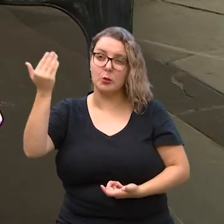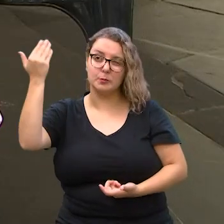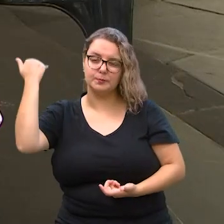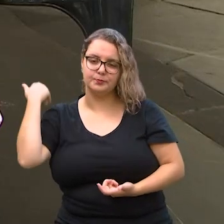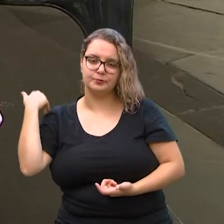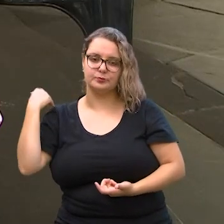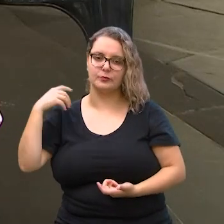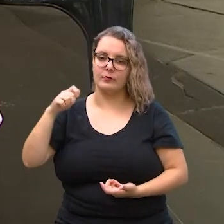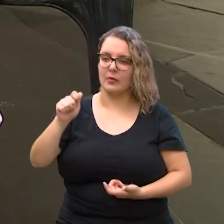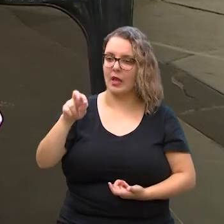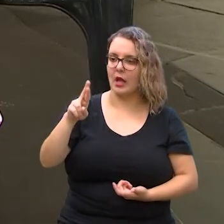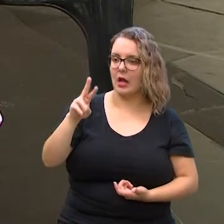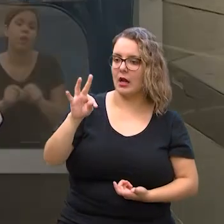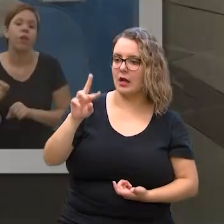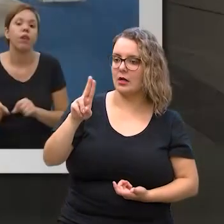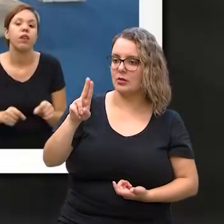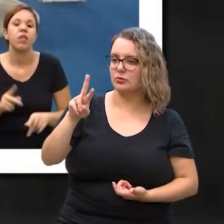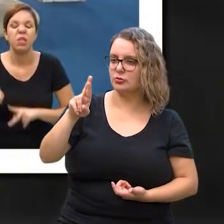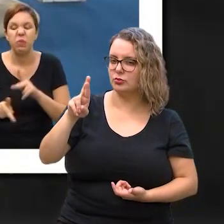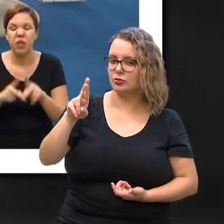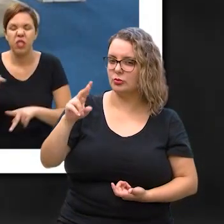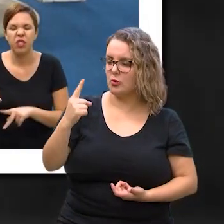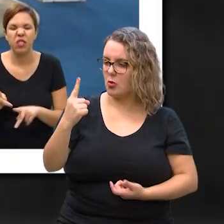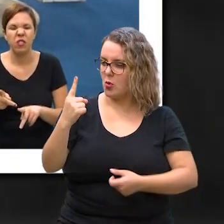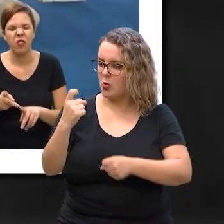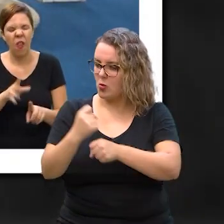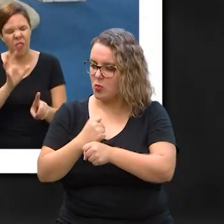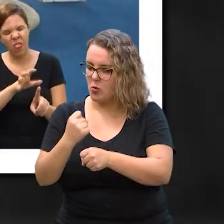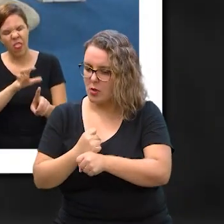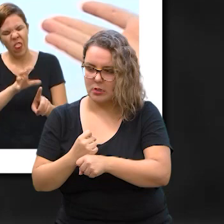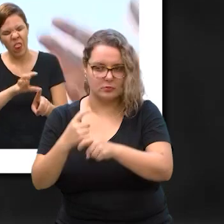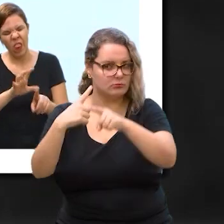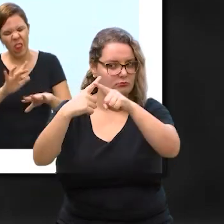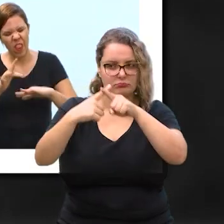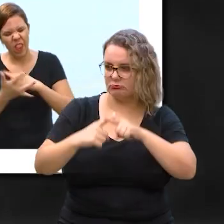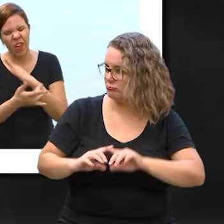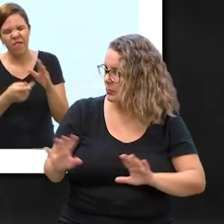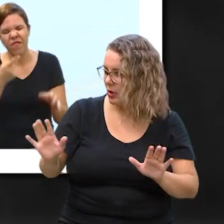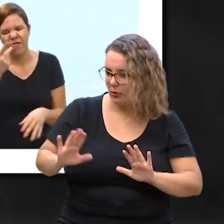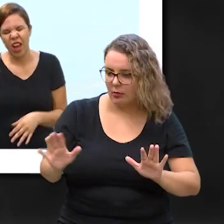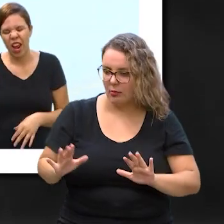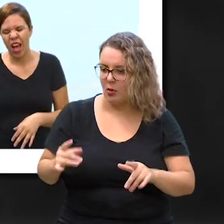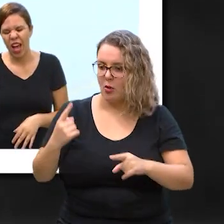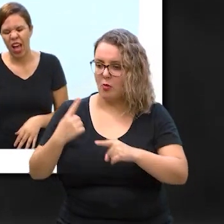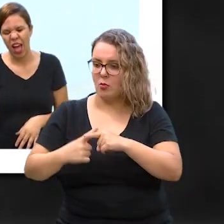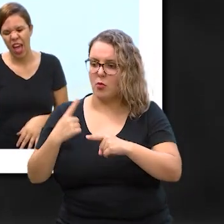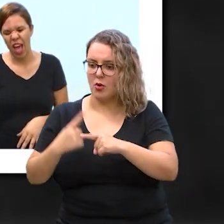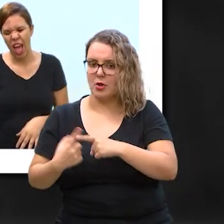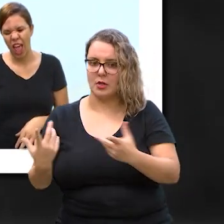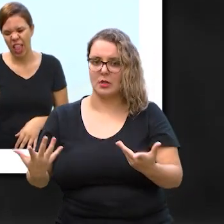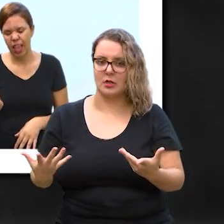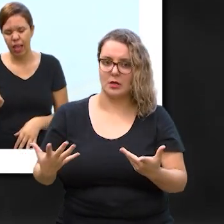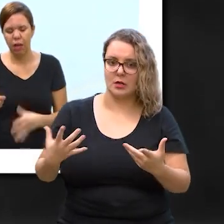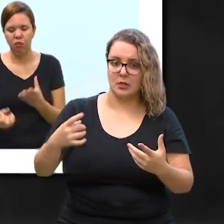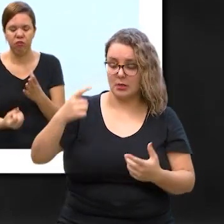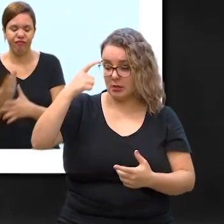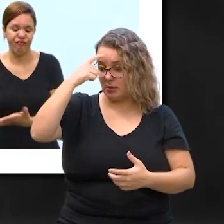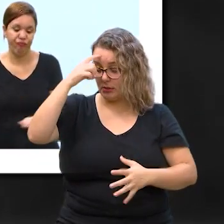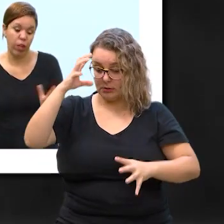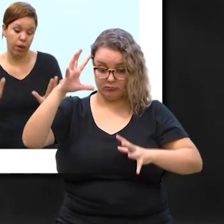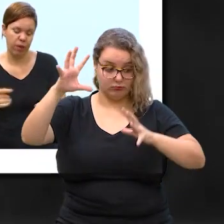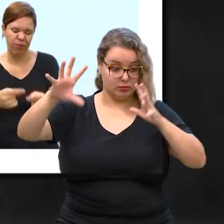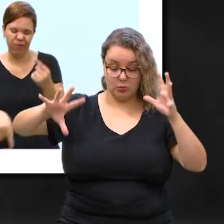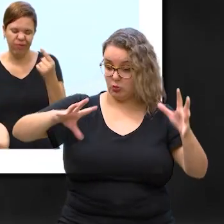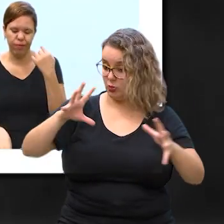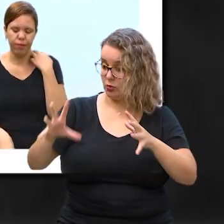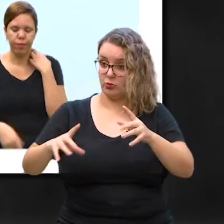entrevistei o Arthur Nori e ele ficou 1 ano sem competir justamente por causa disso, a cabeça dele,